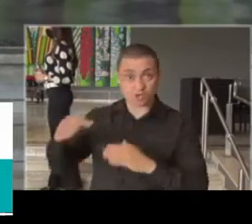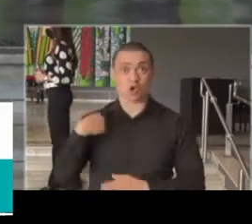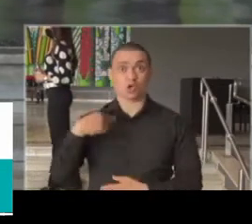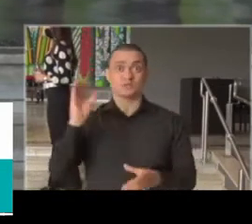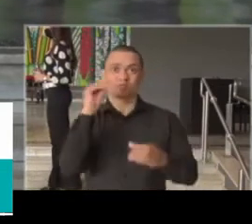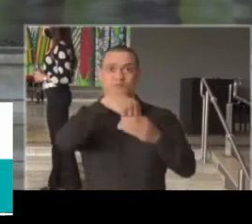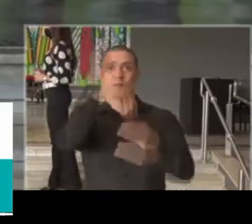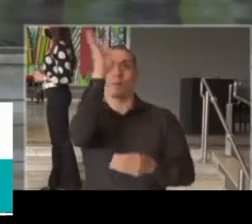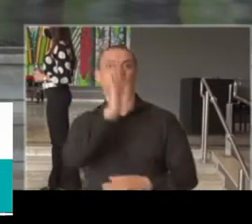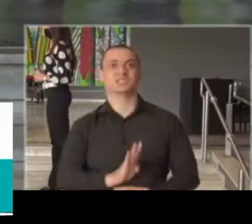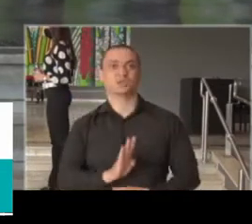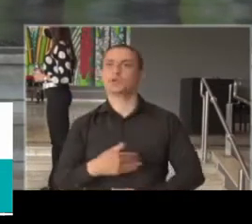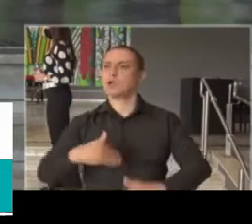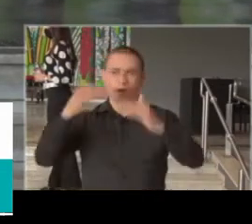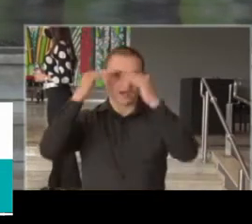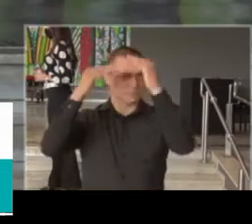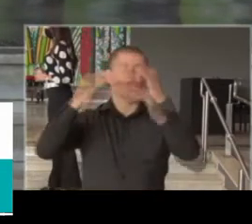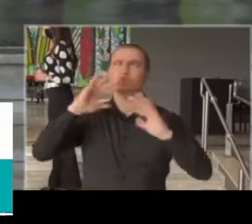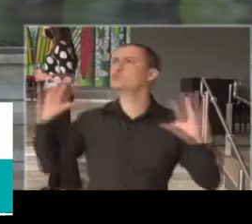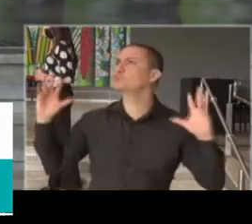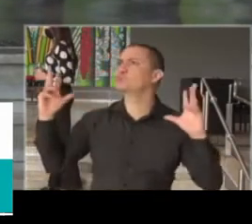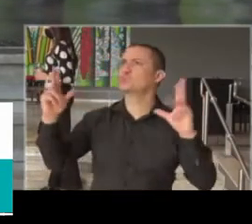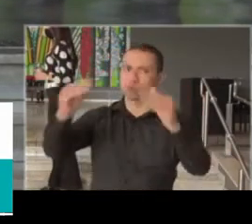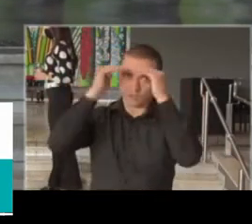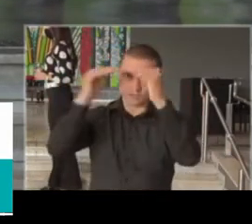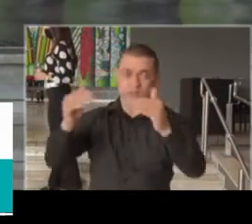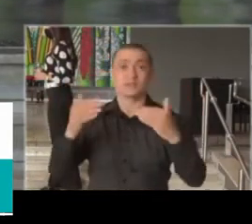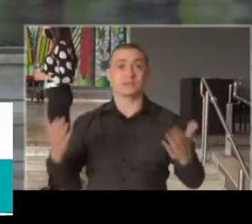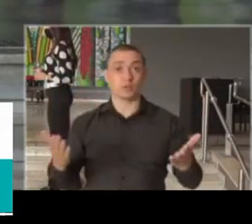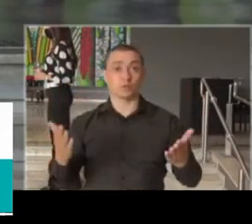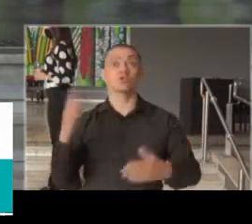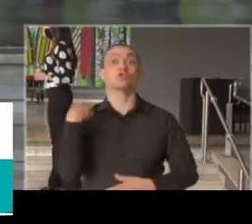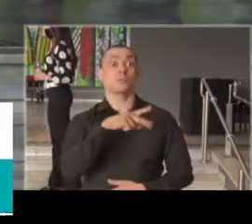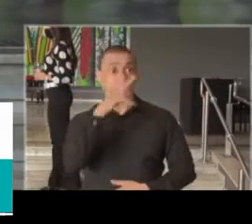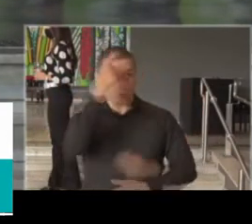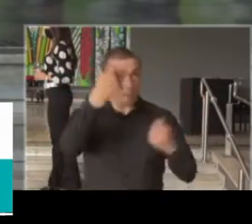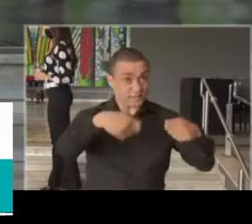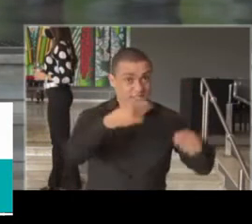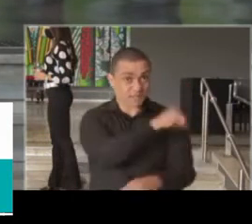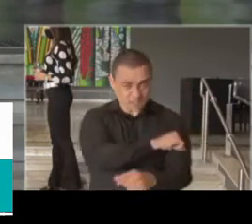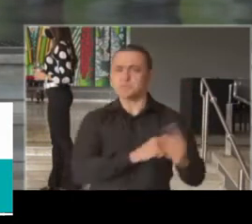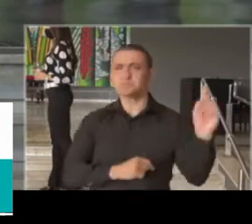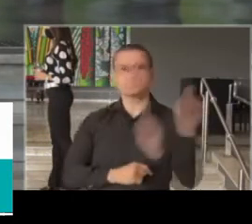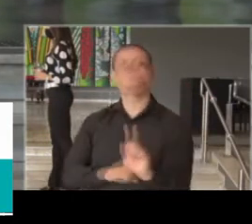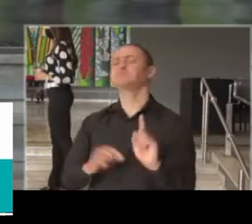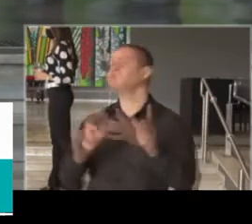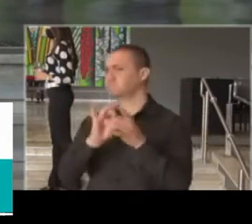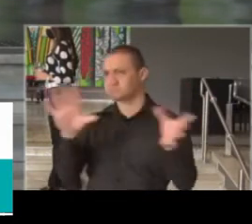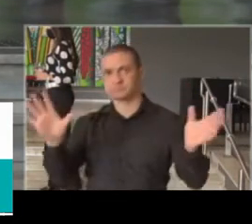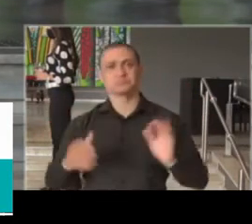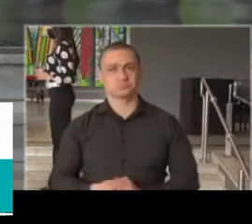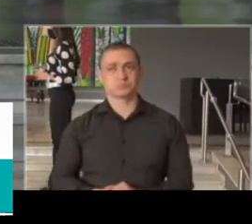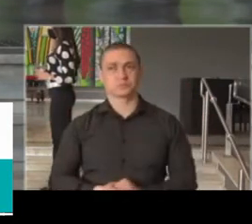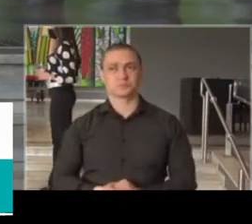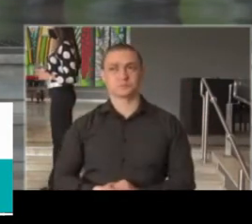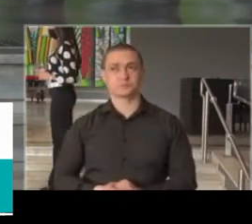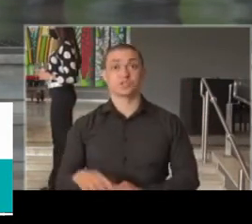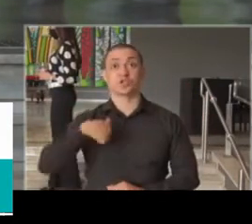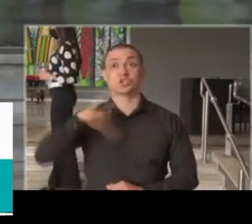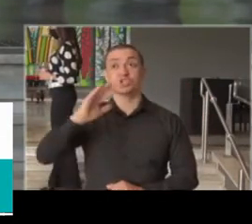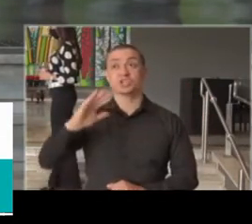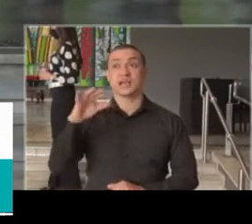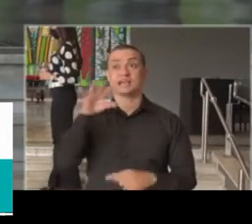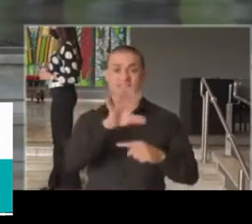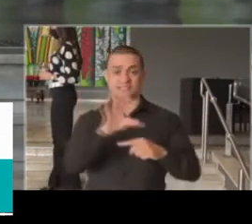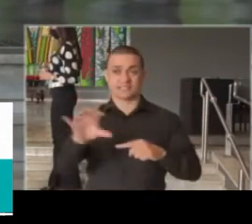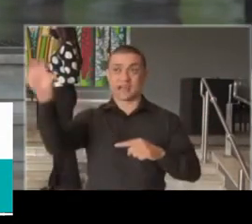Brasil, respeitamos todos os brasileiros e aqui vacinaremos todos que precisarem ser vacinados. Nós temos já 8